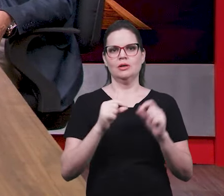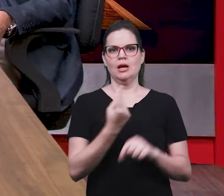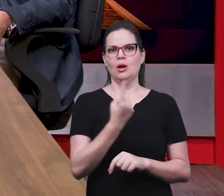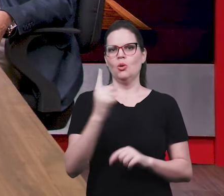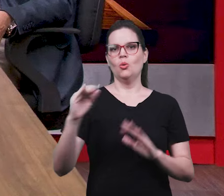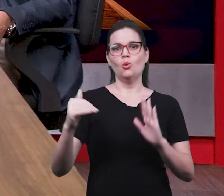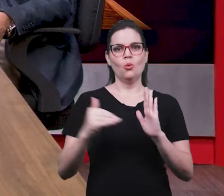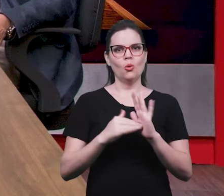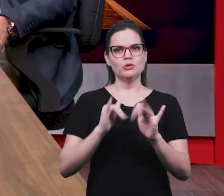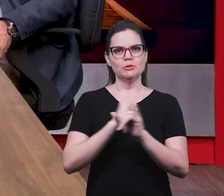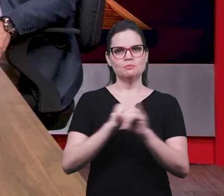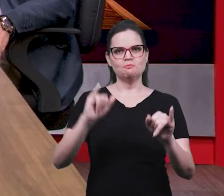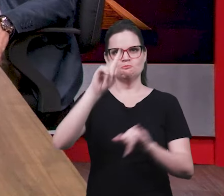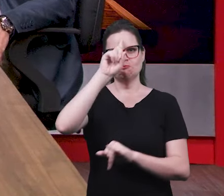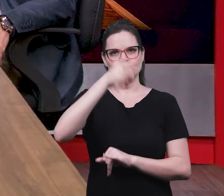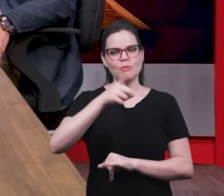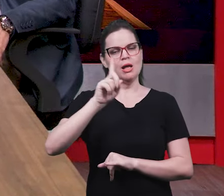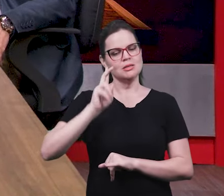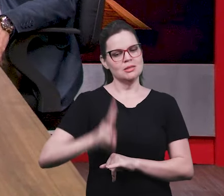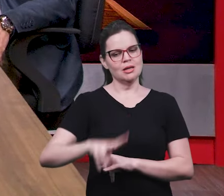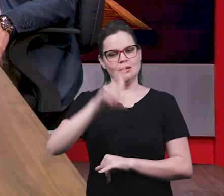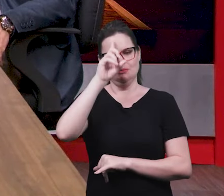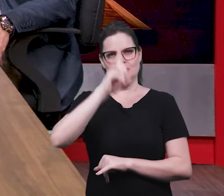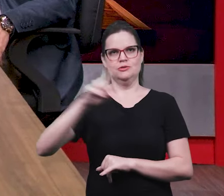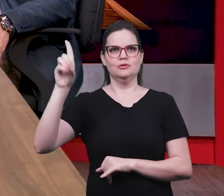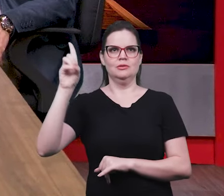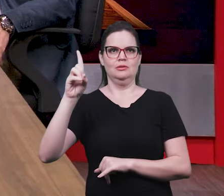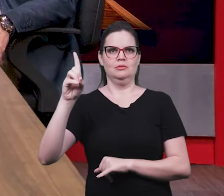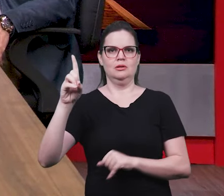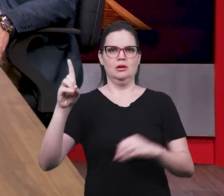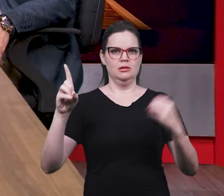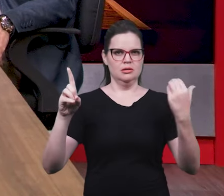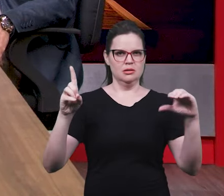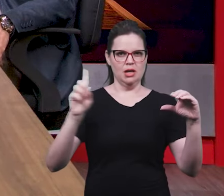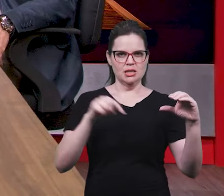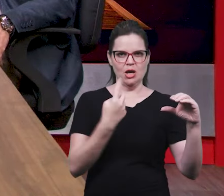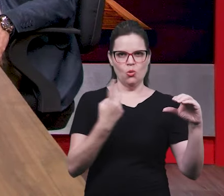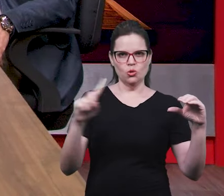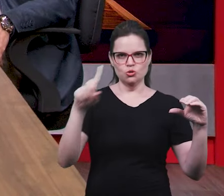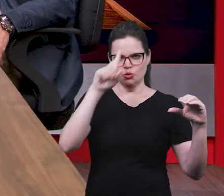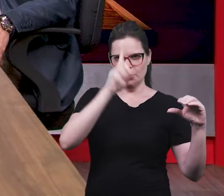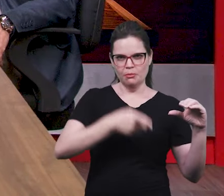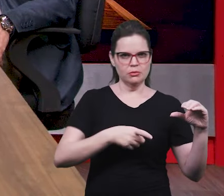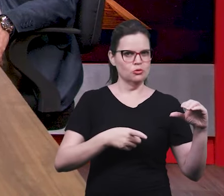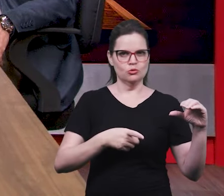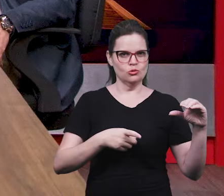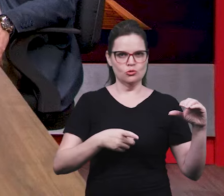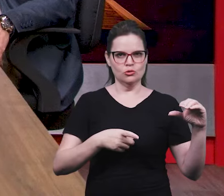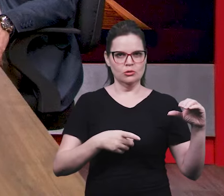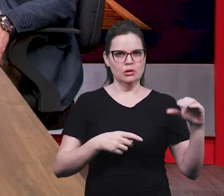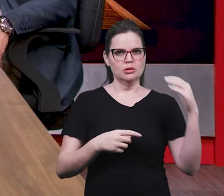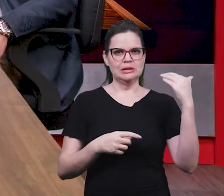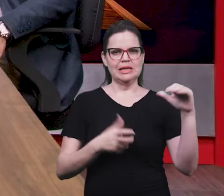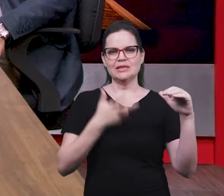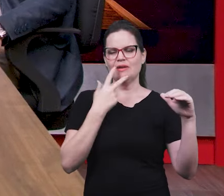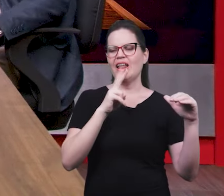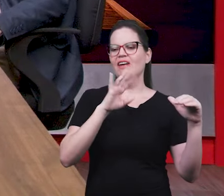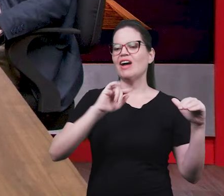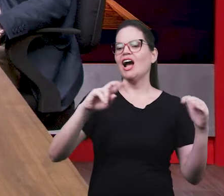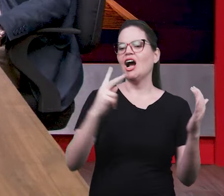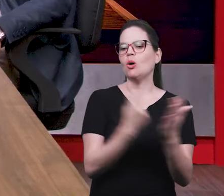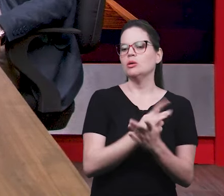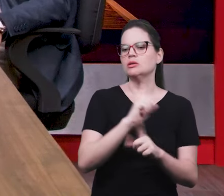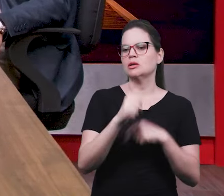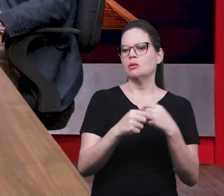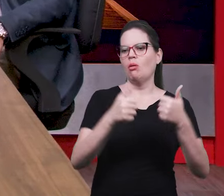última palavra de Deus, às vezes, da ciência não é a última palavra. Quantas coisas a ciência já falou que ia acontecer, que não aconteceu nada.